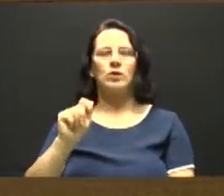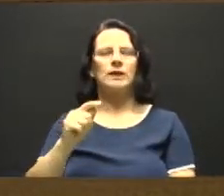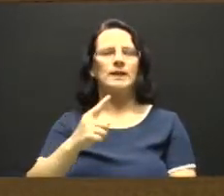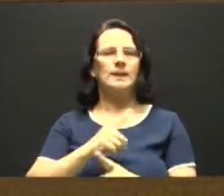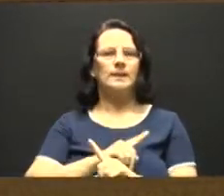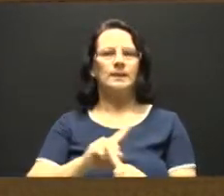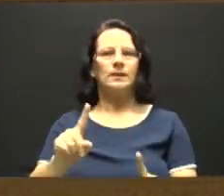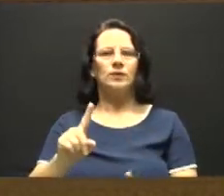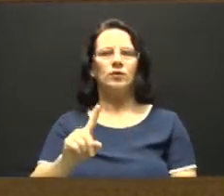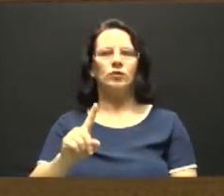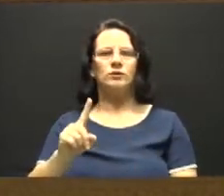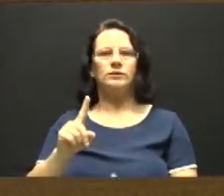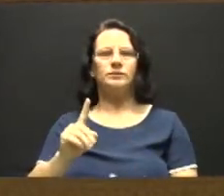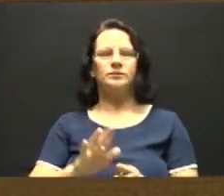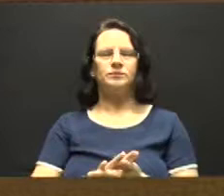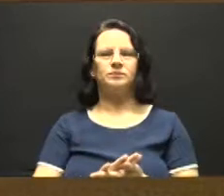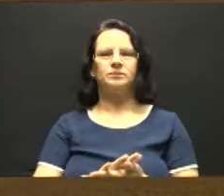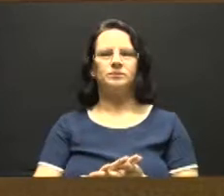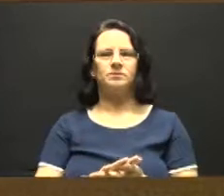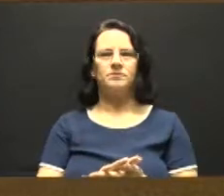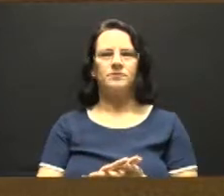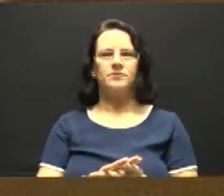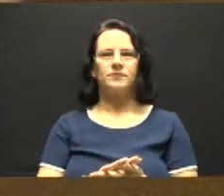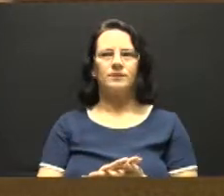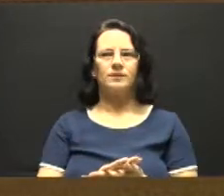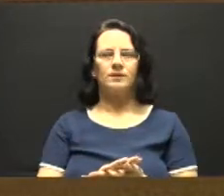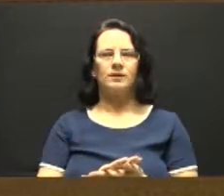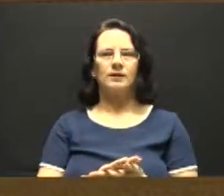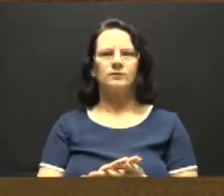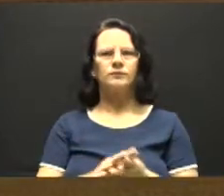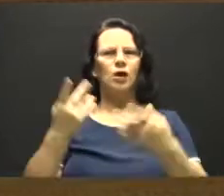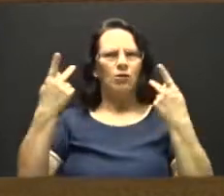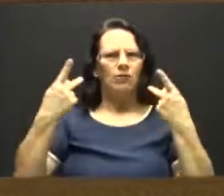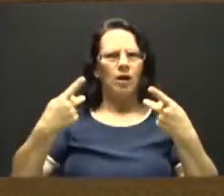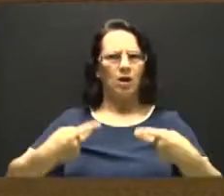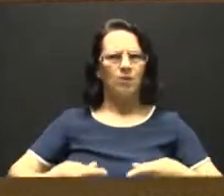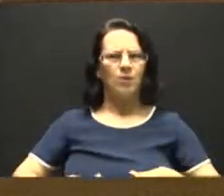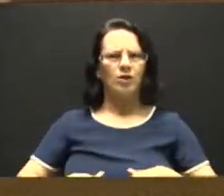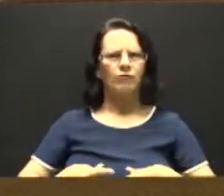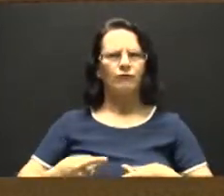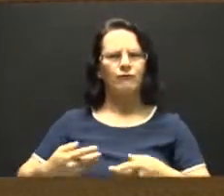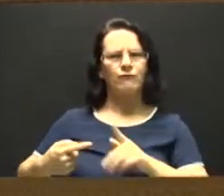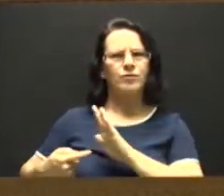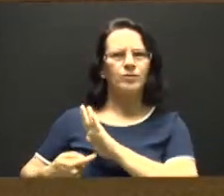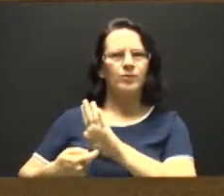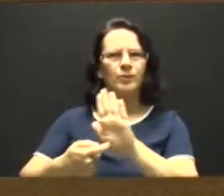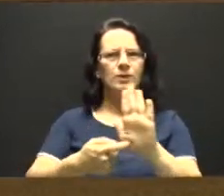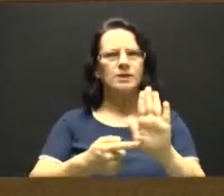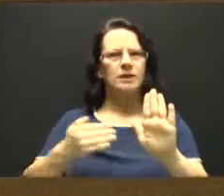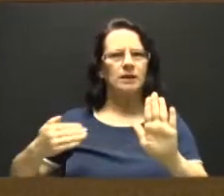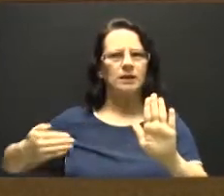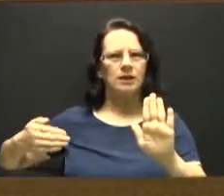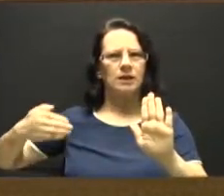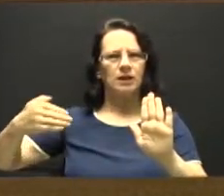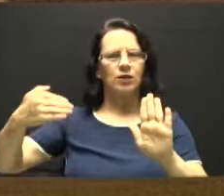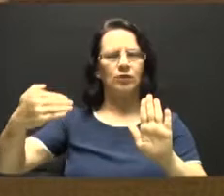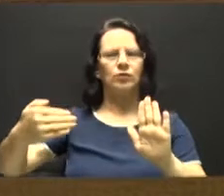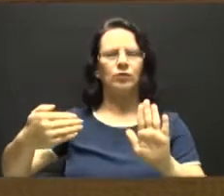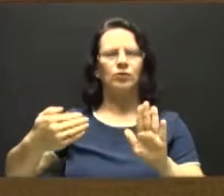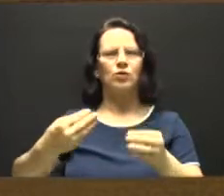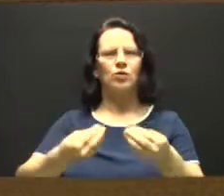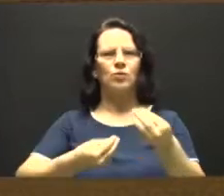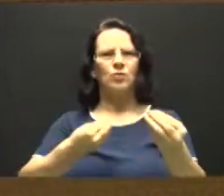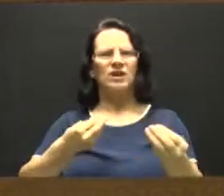de ordem médica a humanidade foi revelando em alguns momentos da história a sua